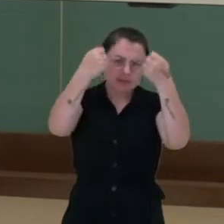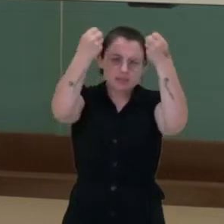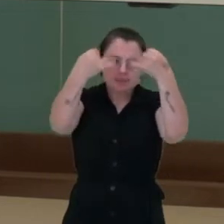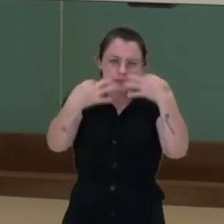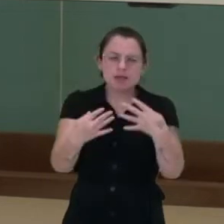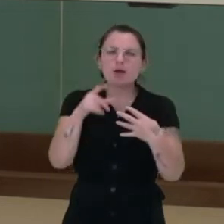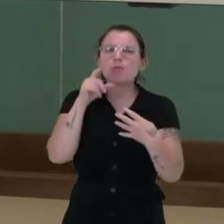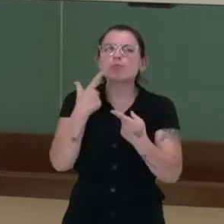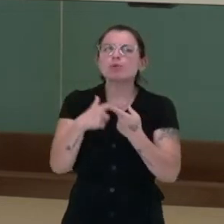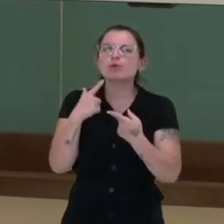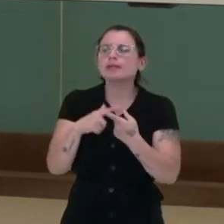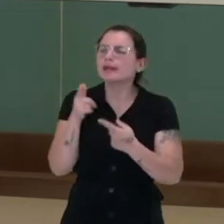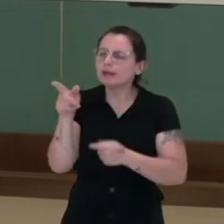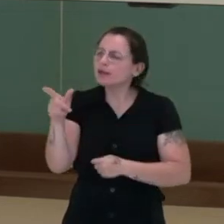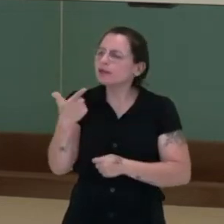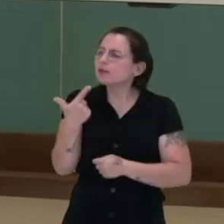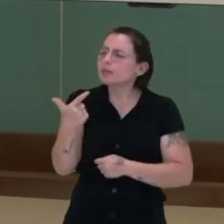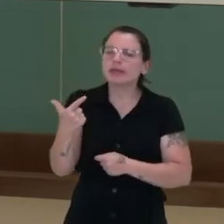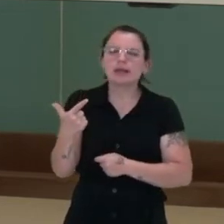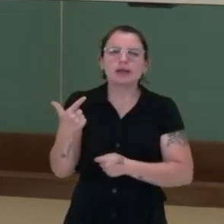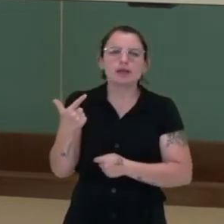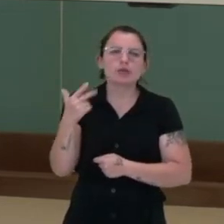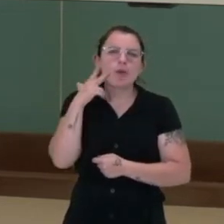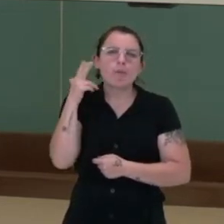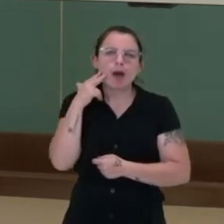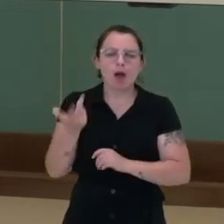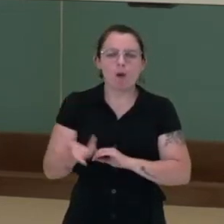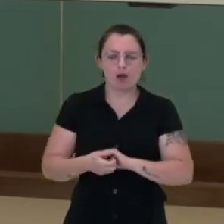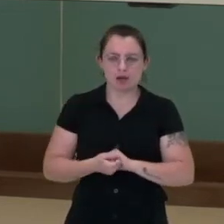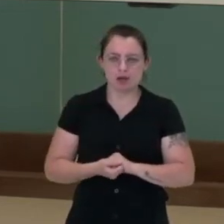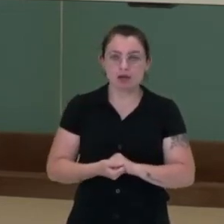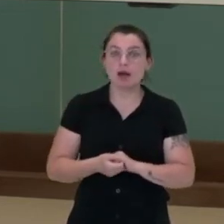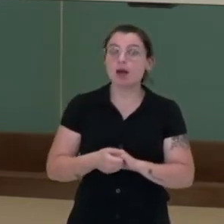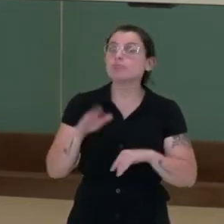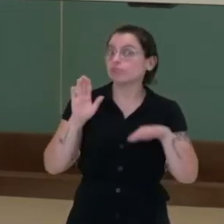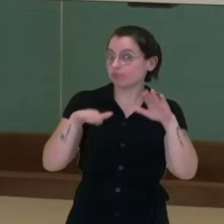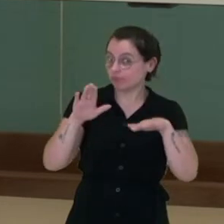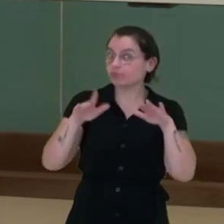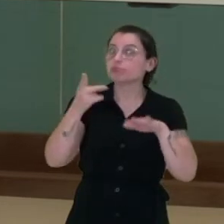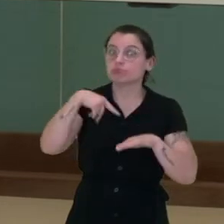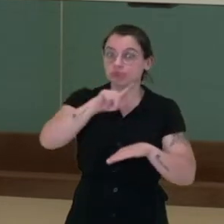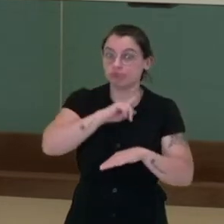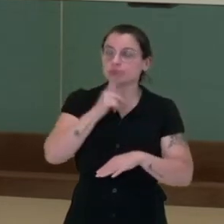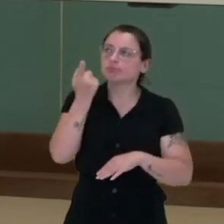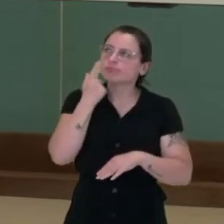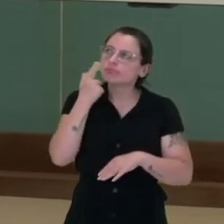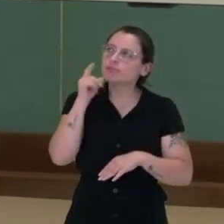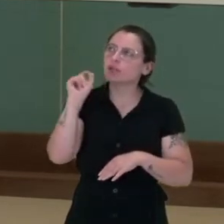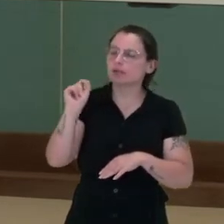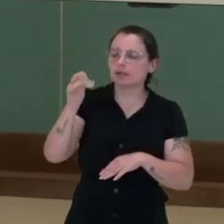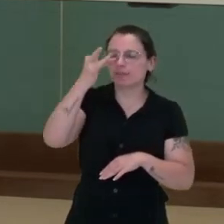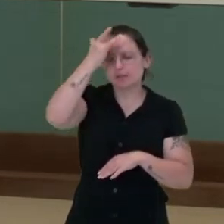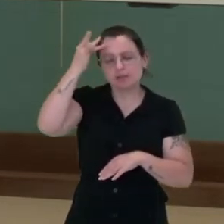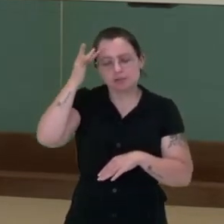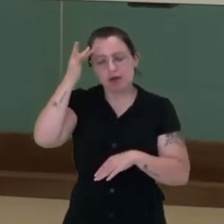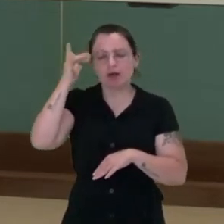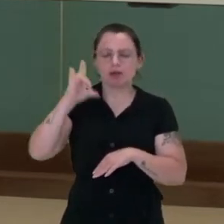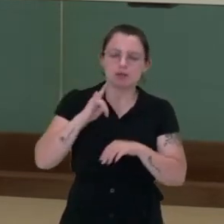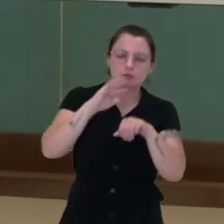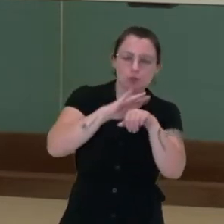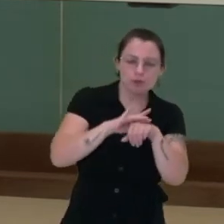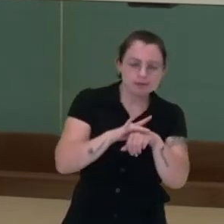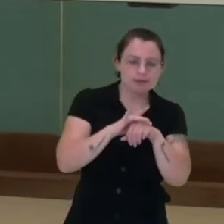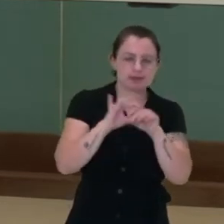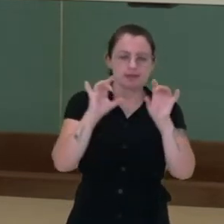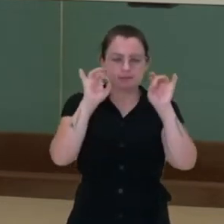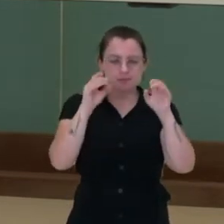Nós observamos isso no noticiário. A gente vê muito dessas histórias que pessoas estavam internadas para tratar uma determinada